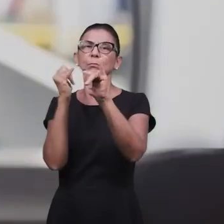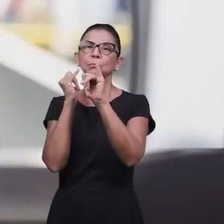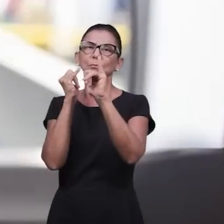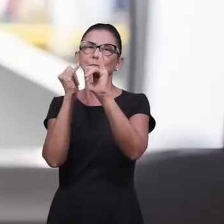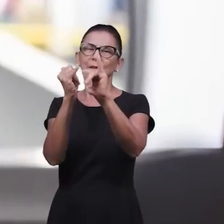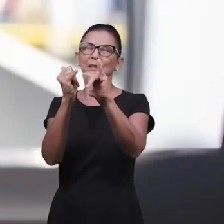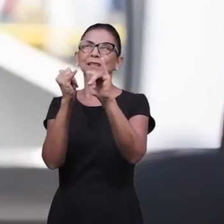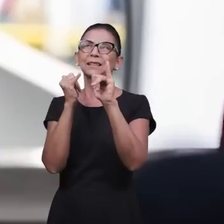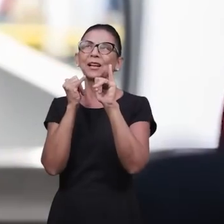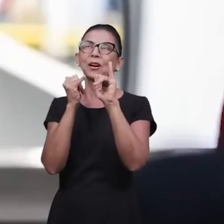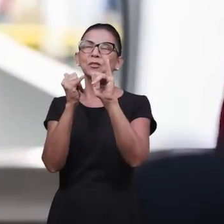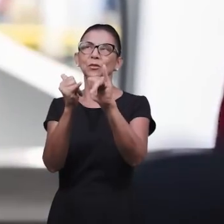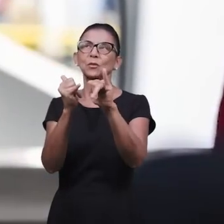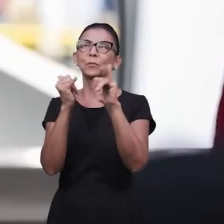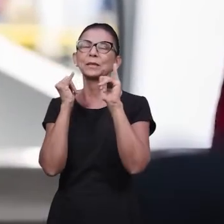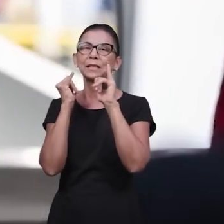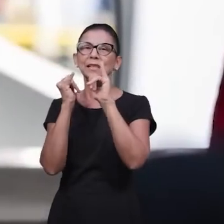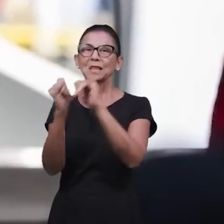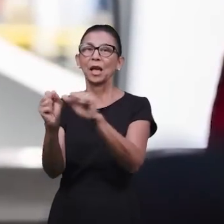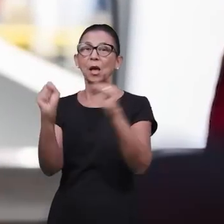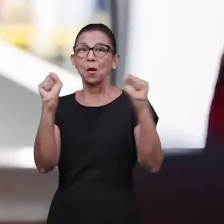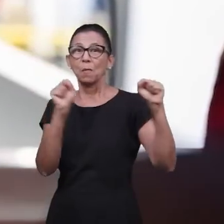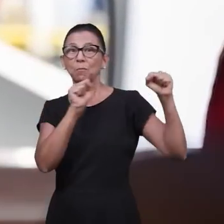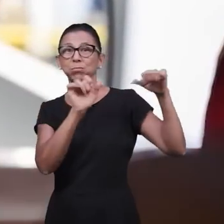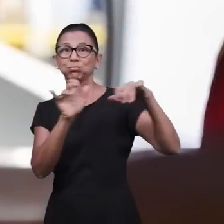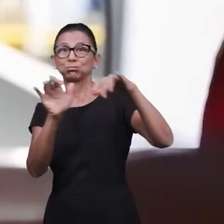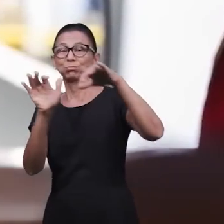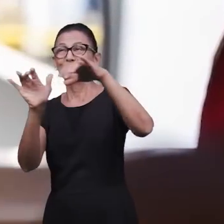andarei, no toque da trombeta